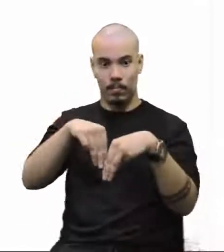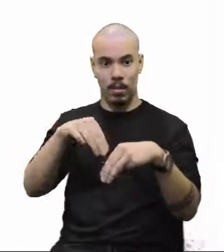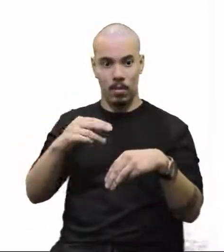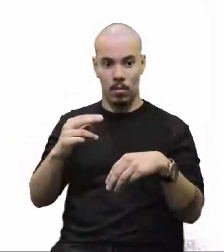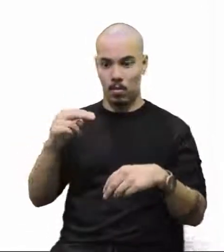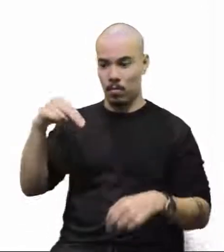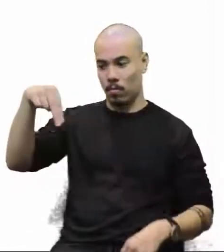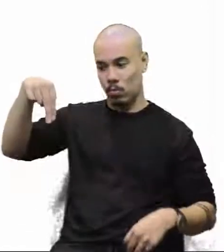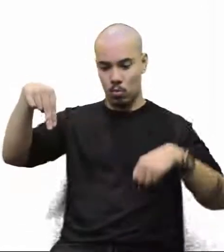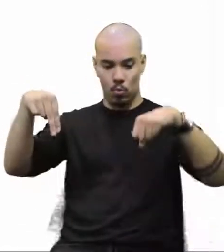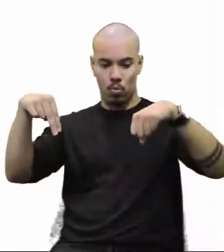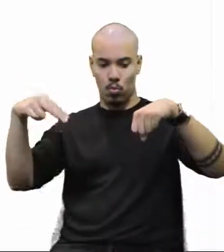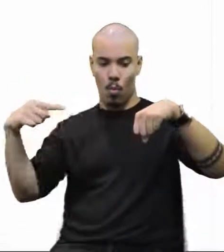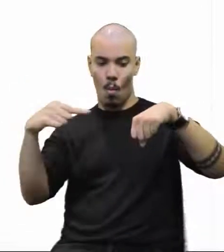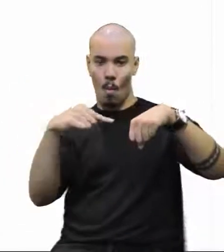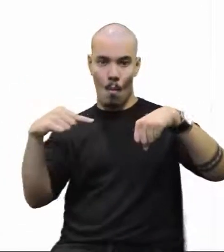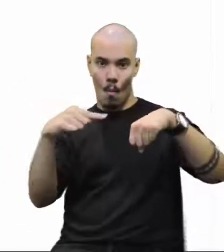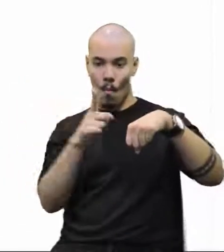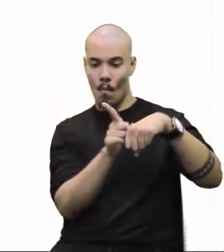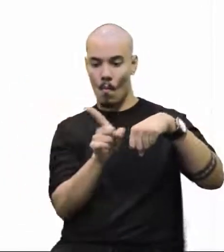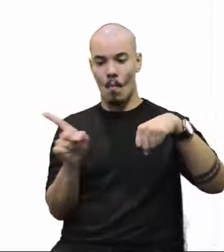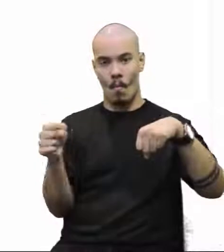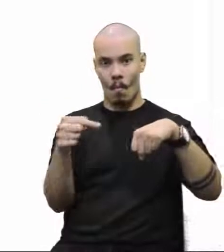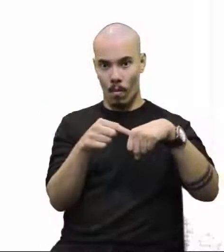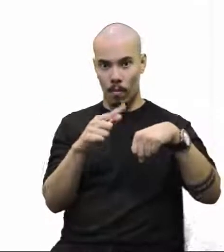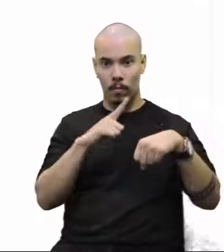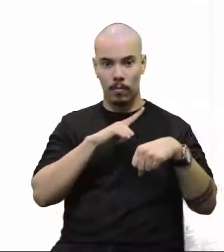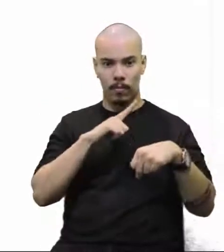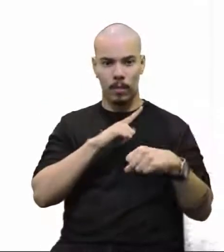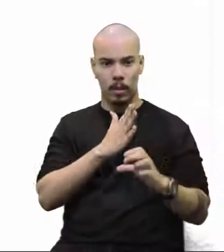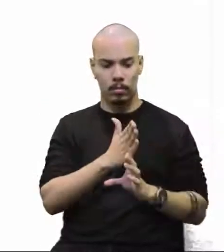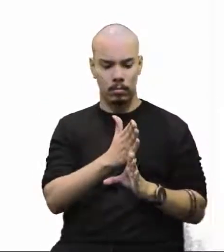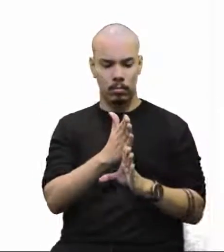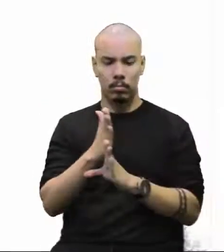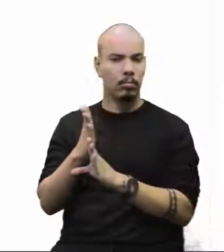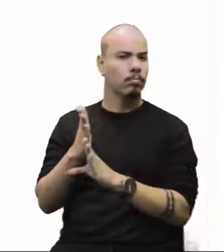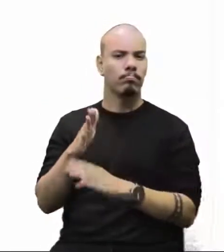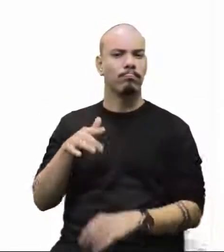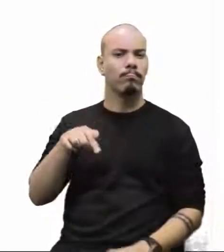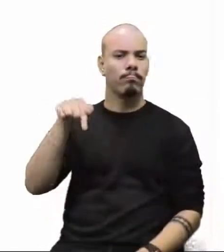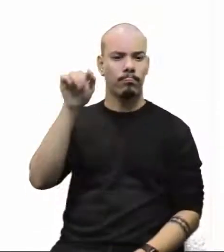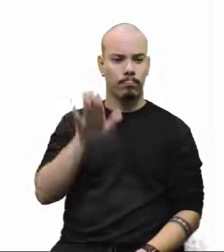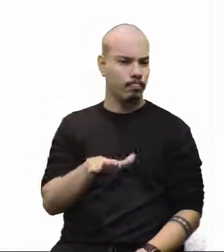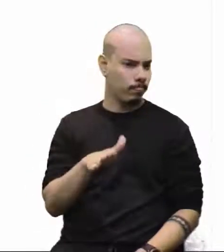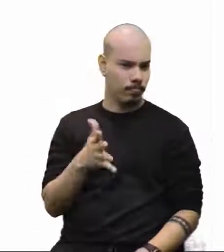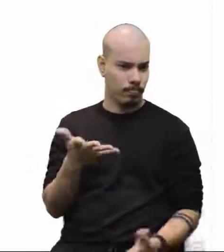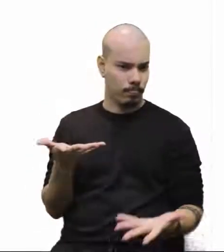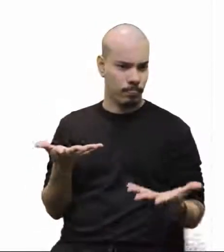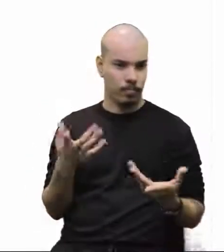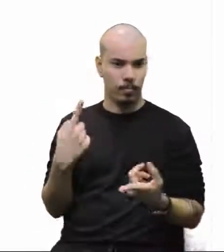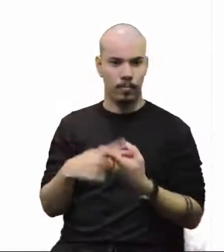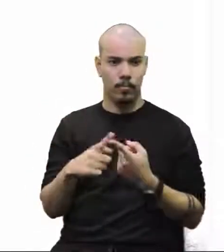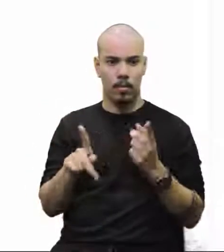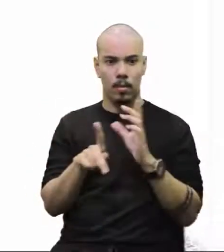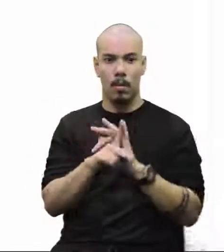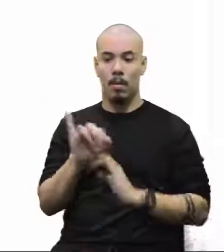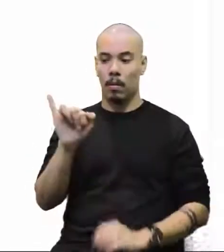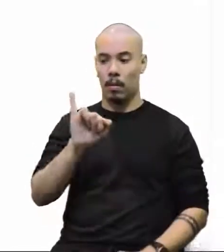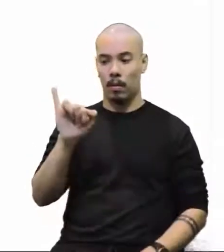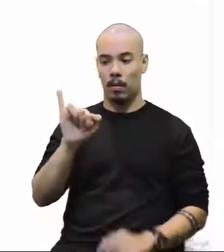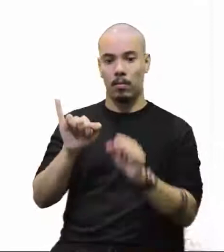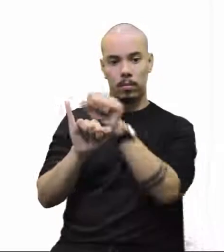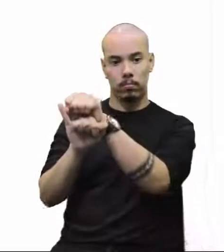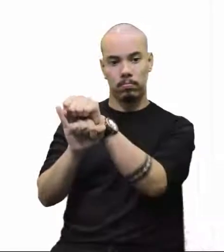para sul, né? Linhas perpendicular a quem? Ao condutor, onde passa a corrente I.